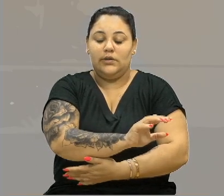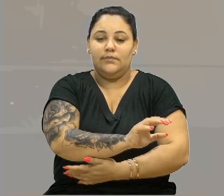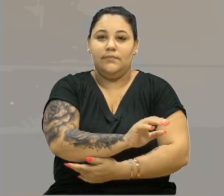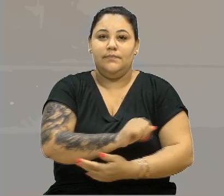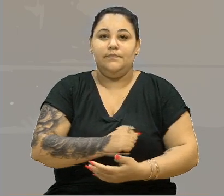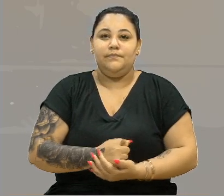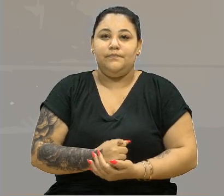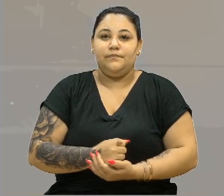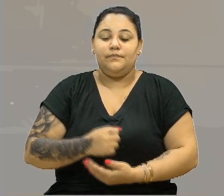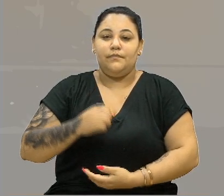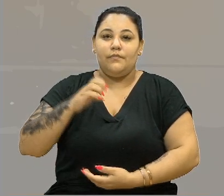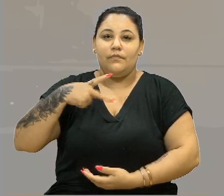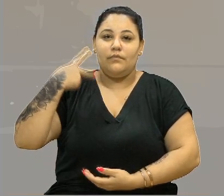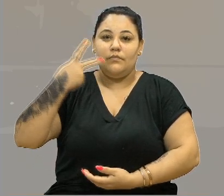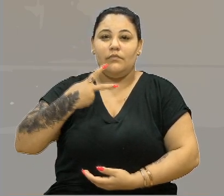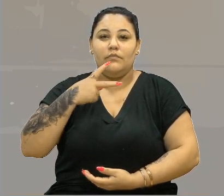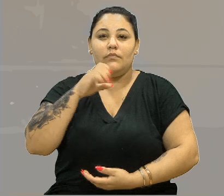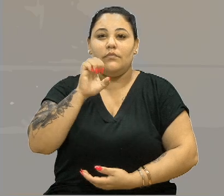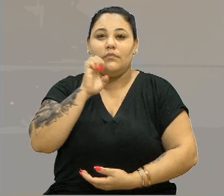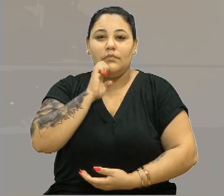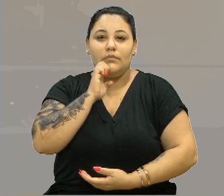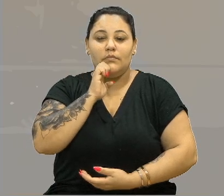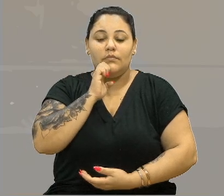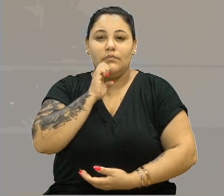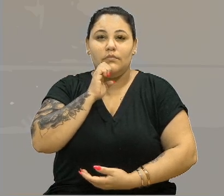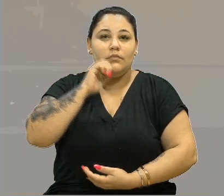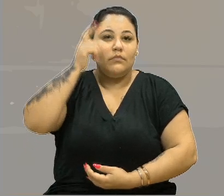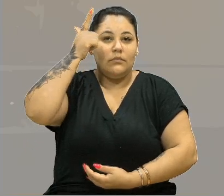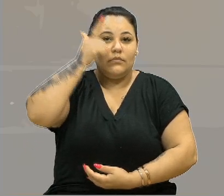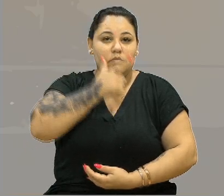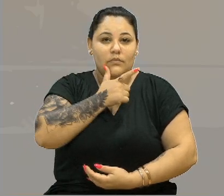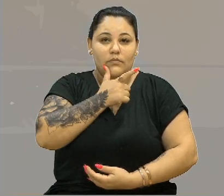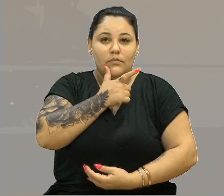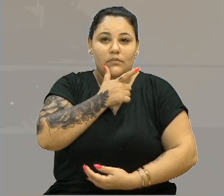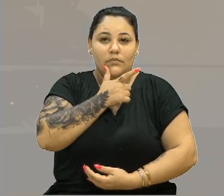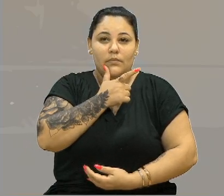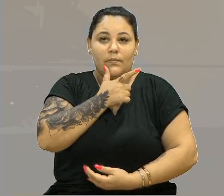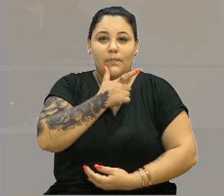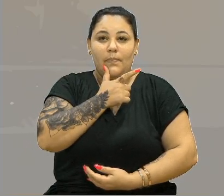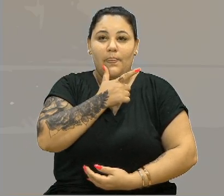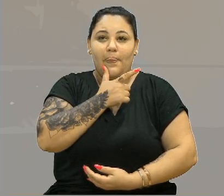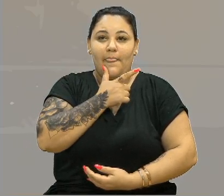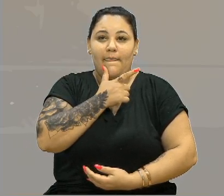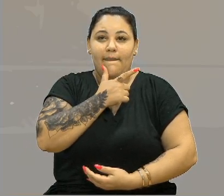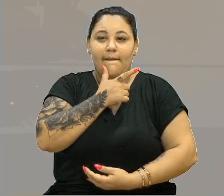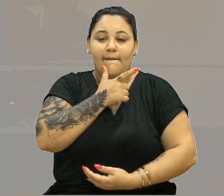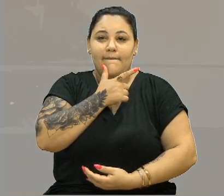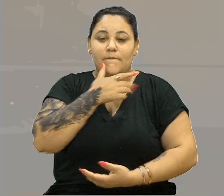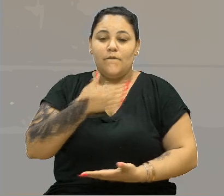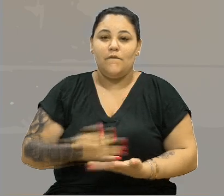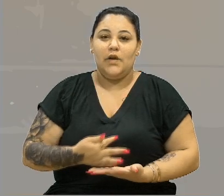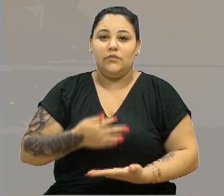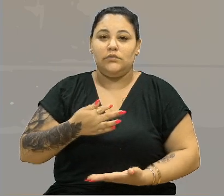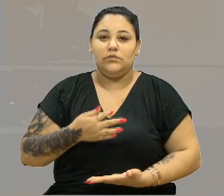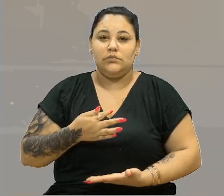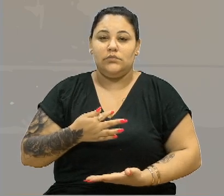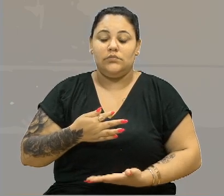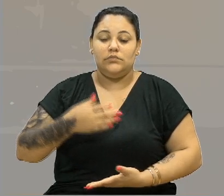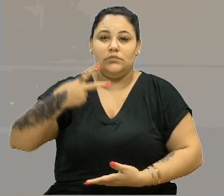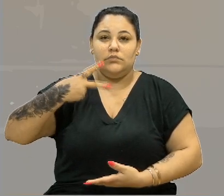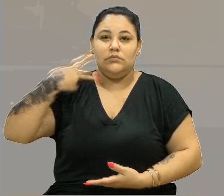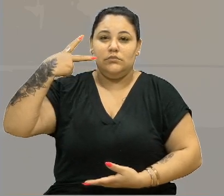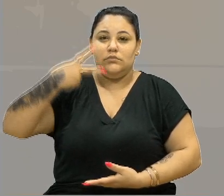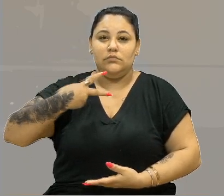da vereadora Estela Balardim e do vereador Lucas Carenhato, com ausência do